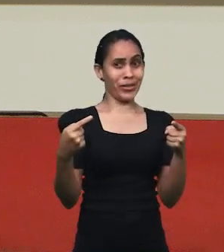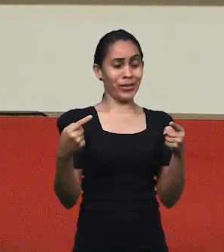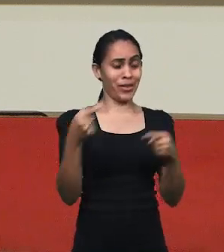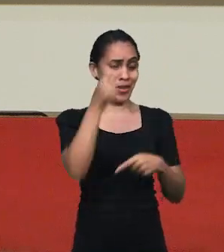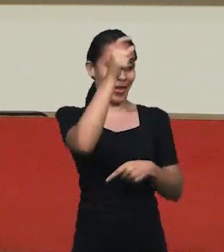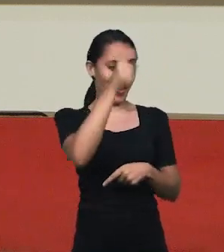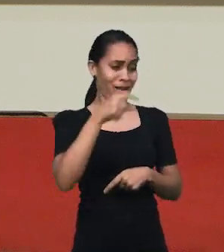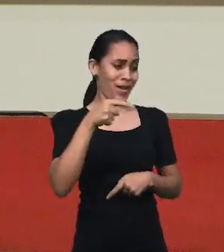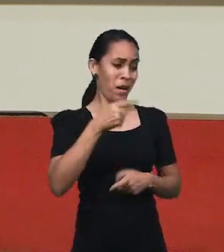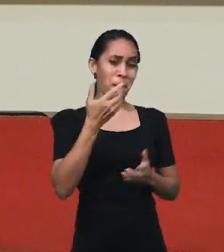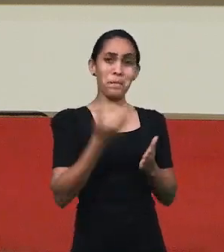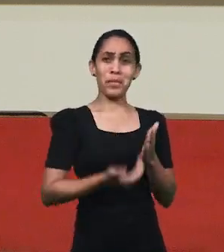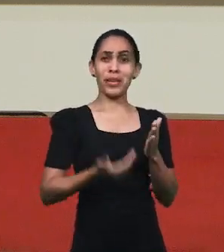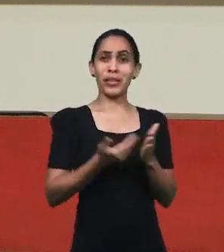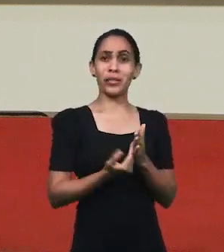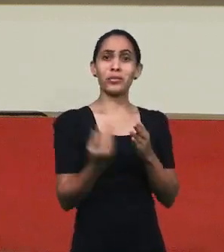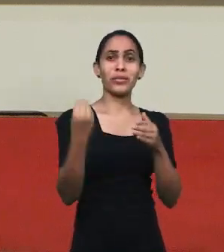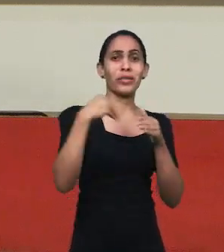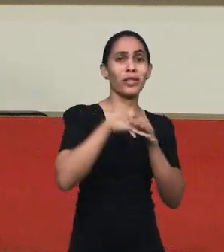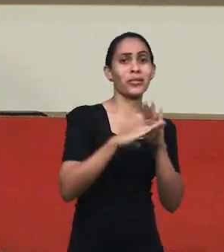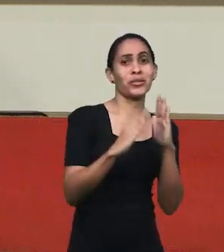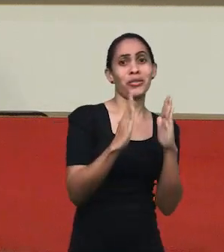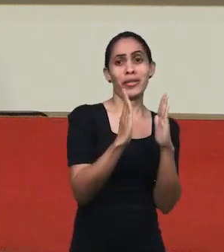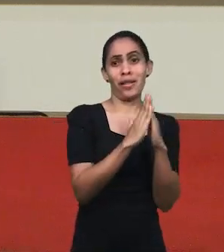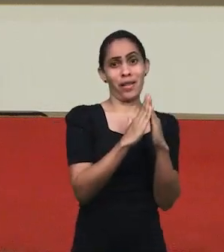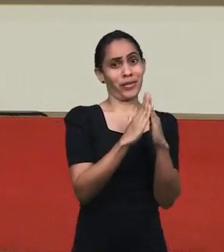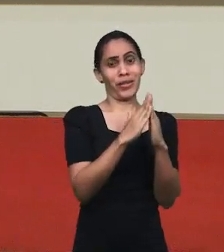mas ele estava perdendo a batalha dentro de casa.